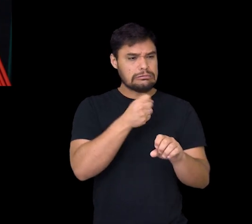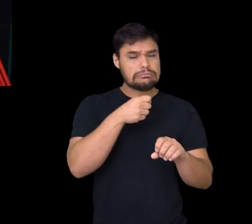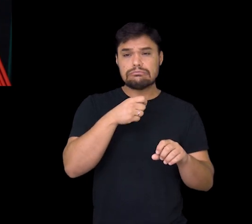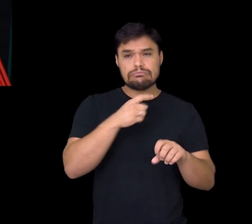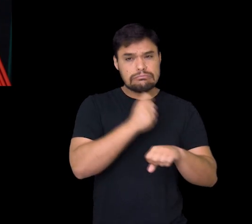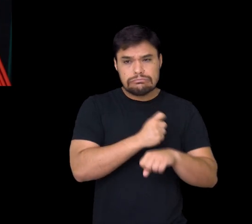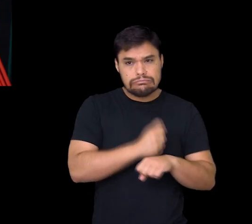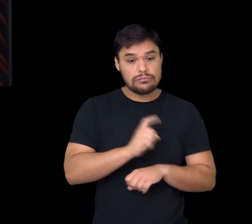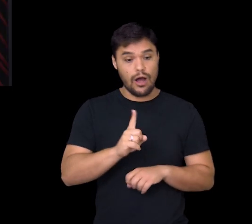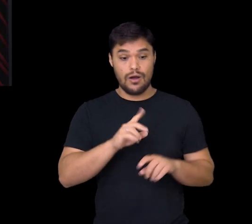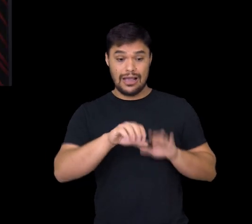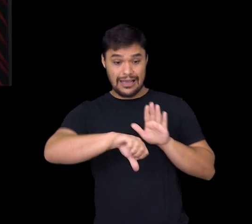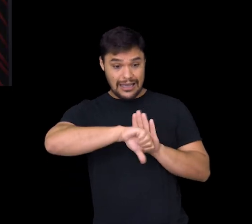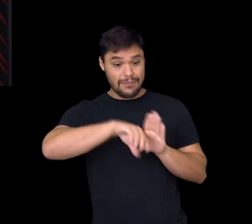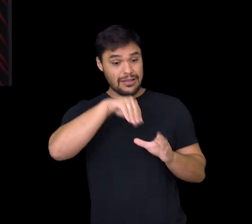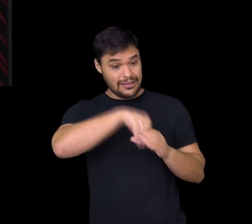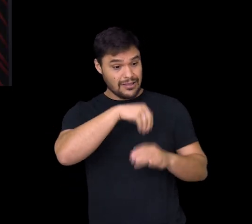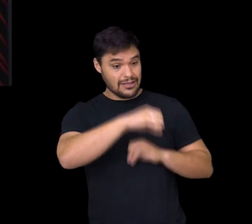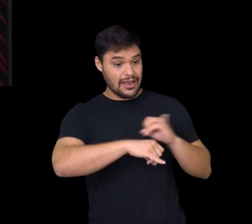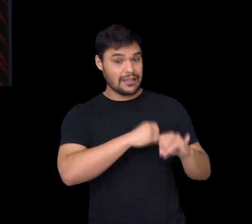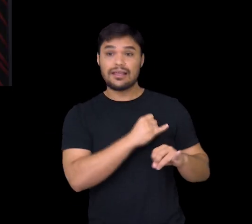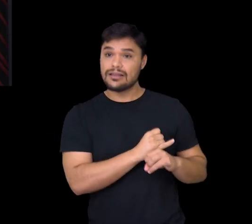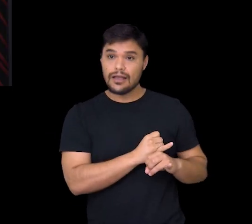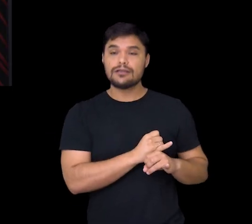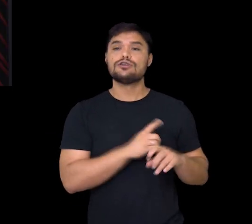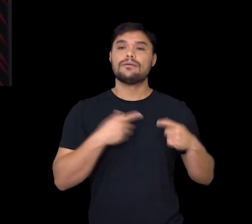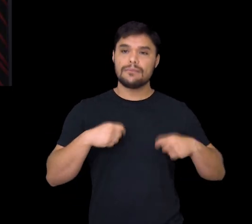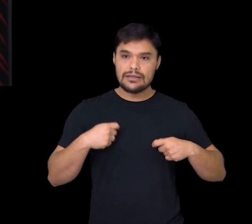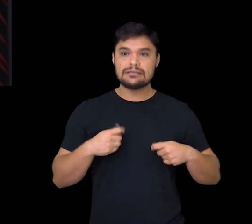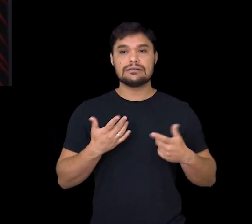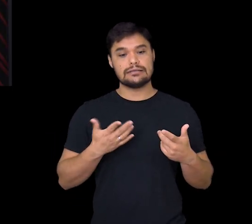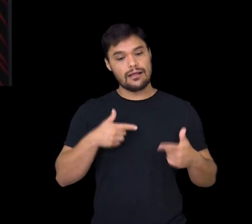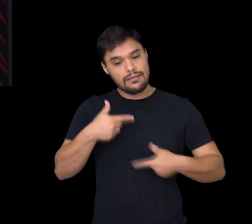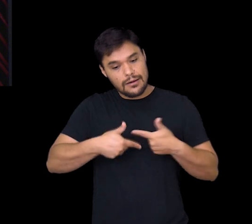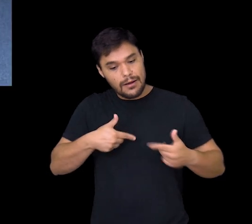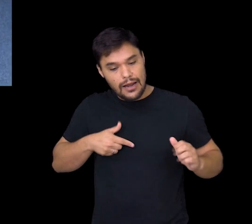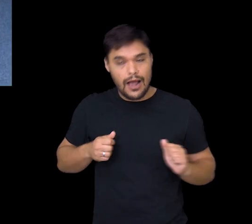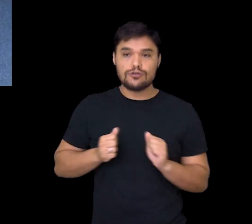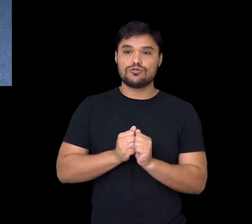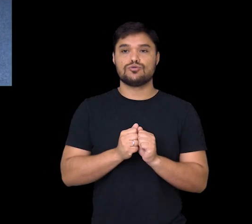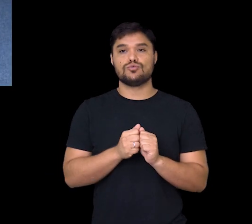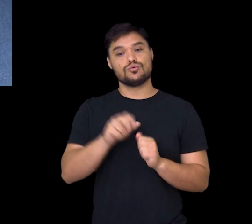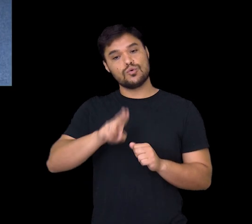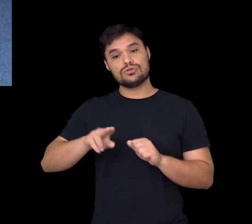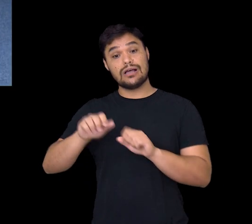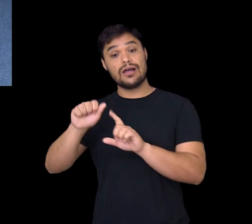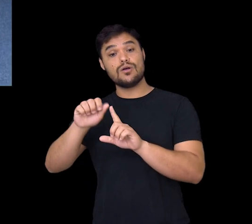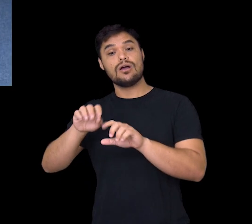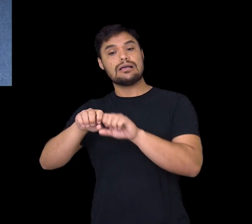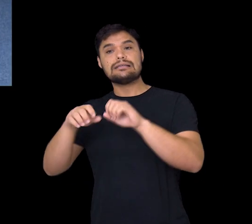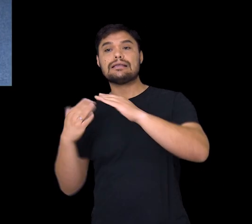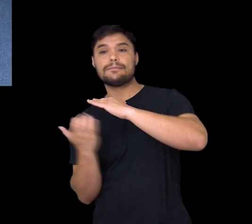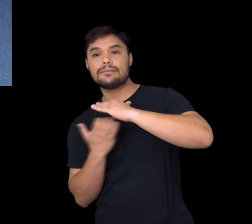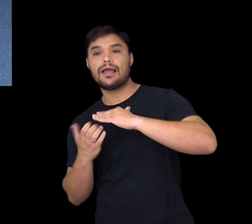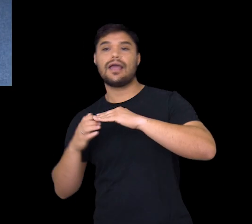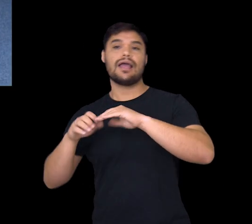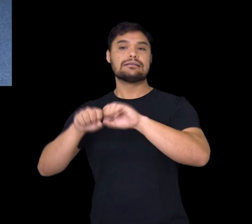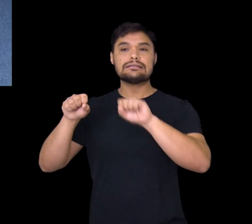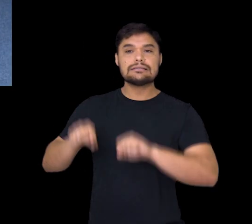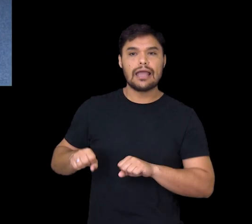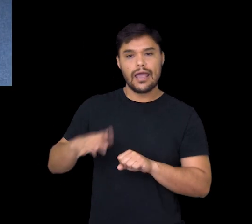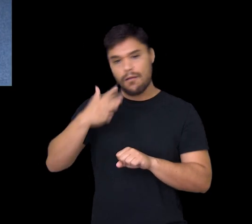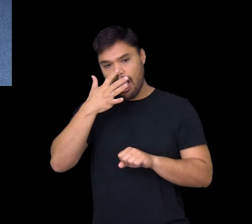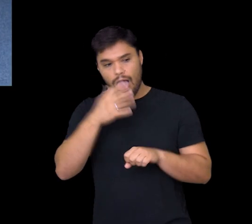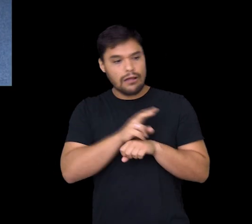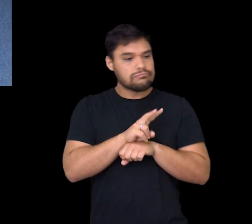violando. Agora, os crimes cibernéticos é a questão que a deputada trouxe. Nós temos que trabalhar em conjunto com plataformas, com outros